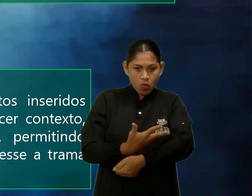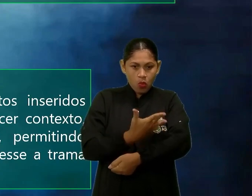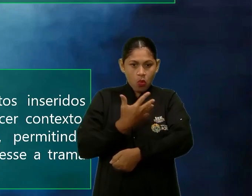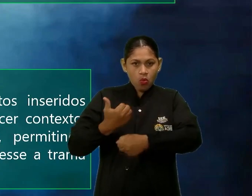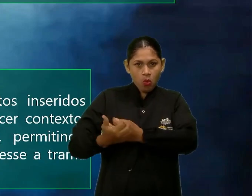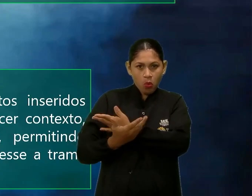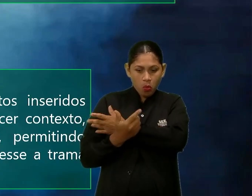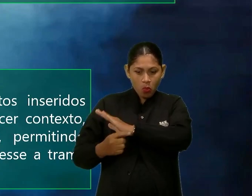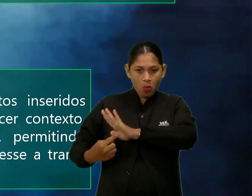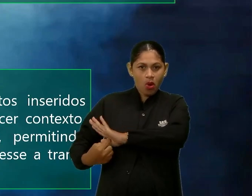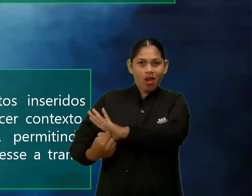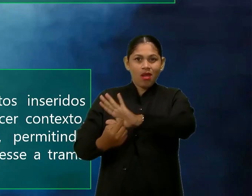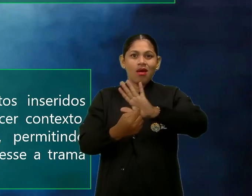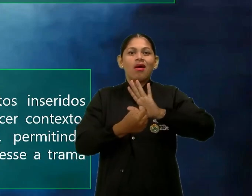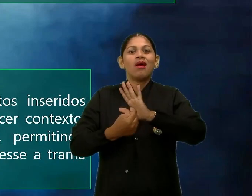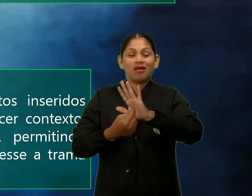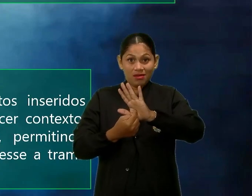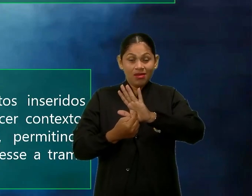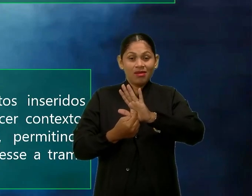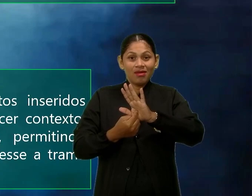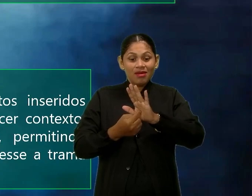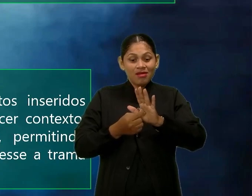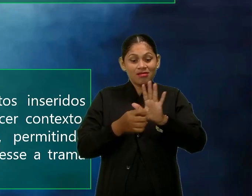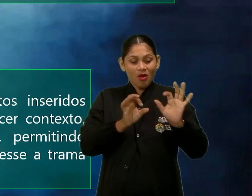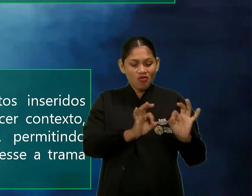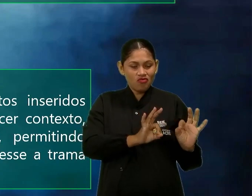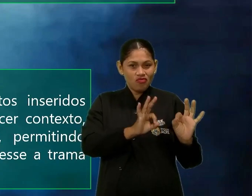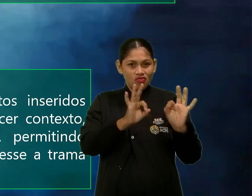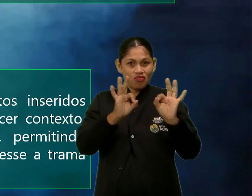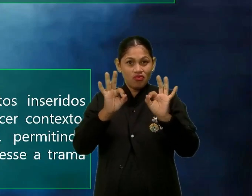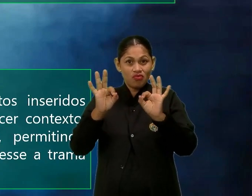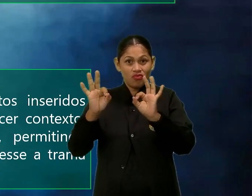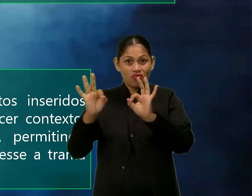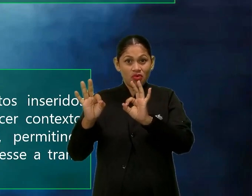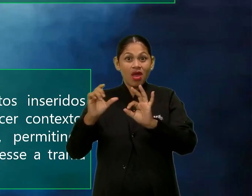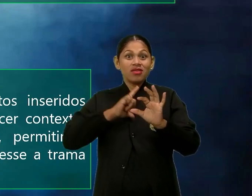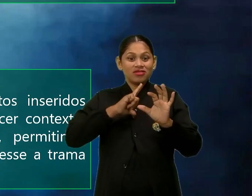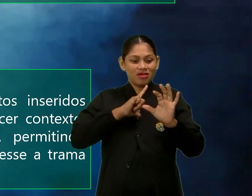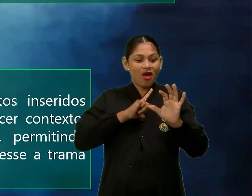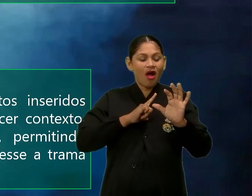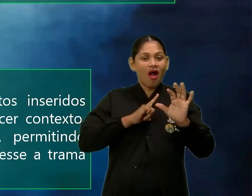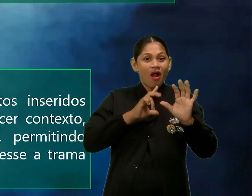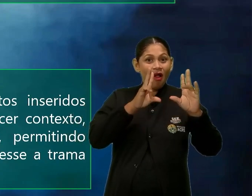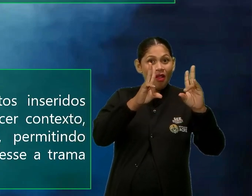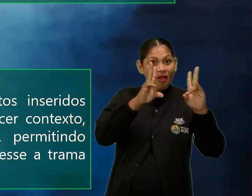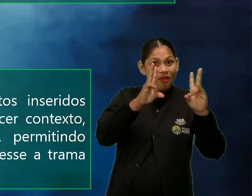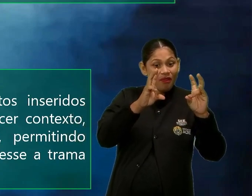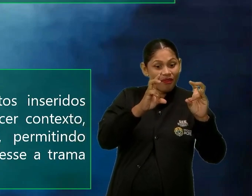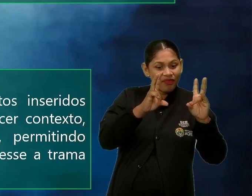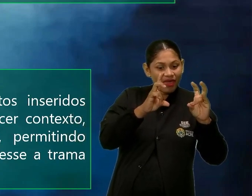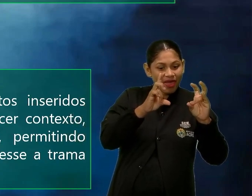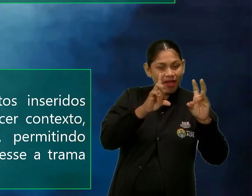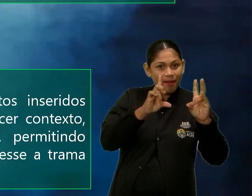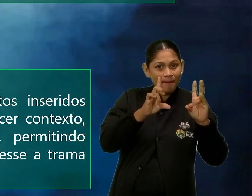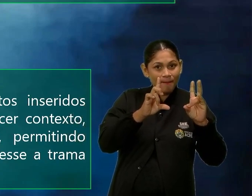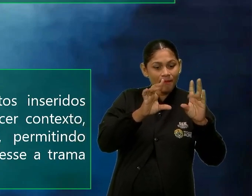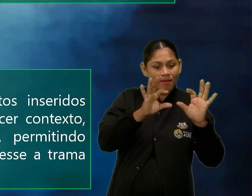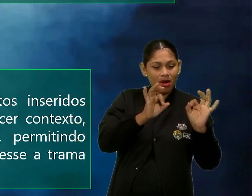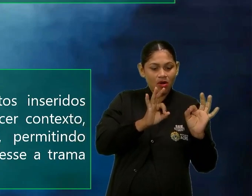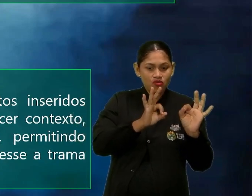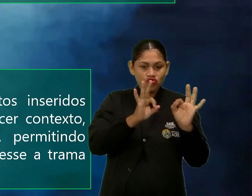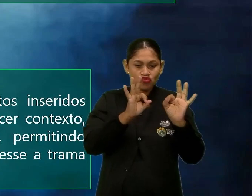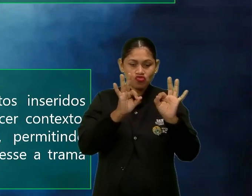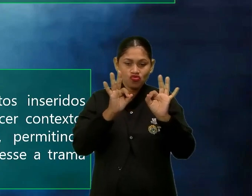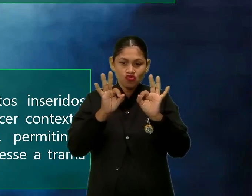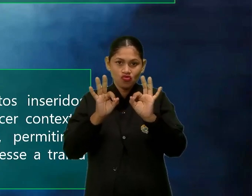narrativas. Entre essas cenas, existiam pequenos textos chamados de intertítulos, que eram inseridos